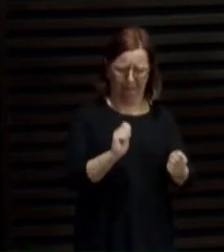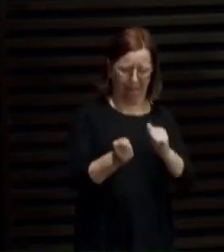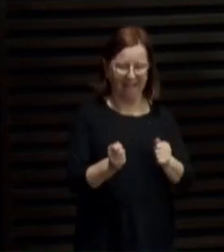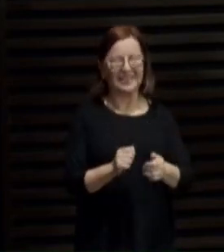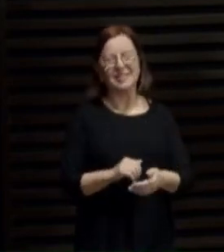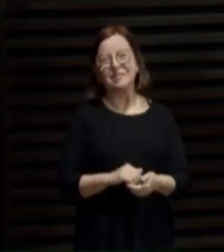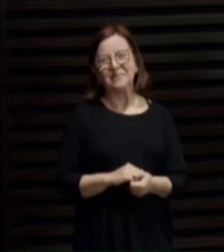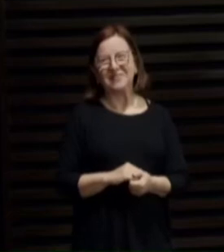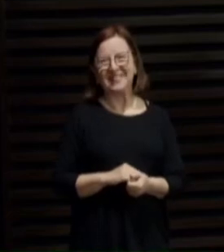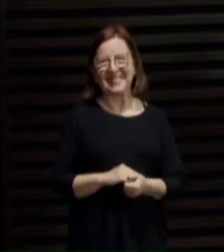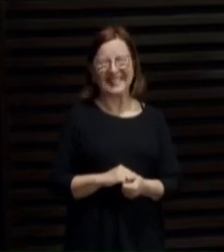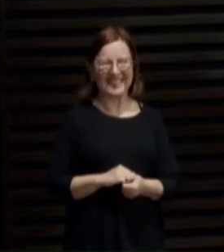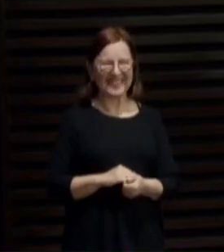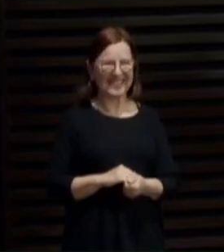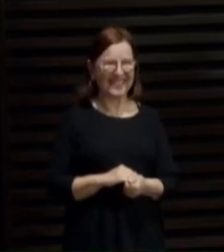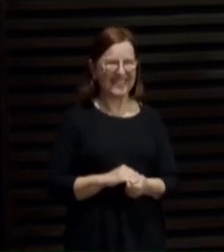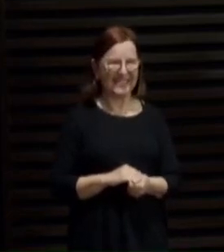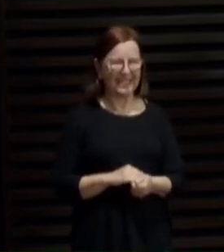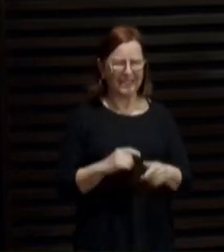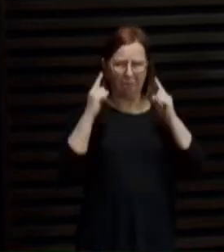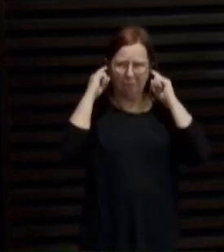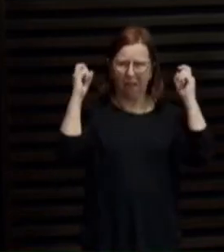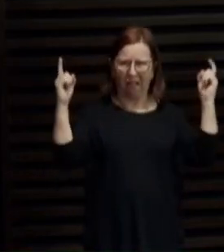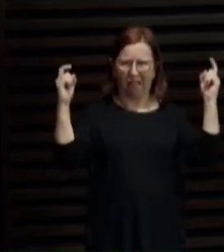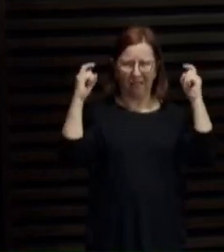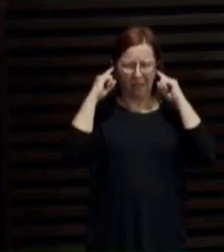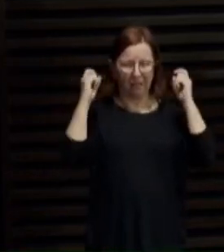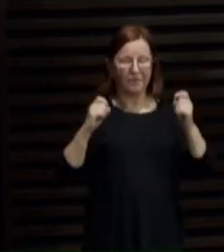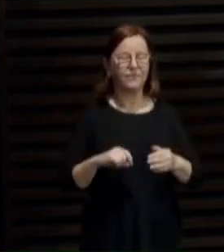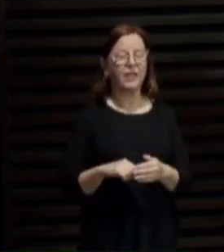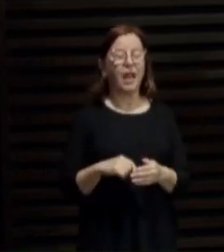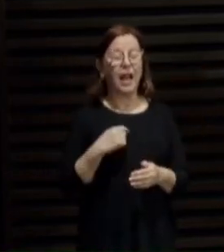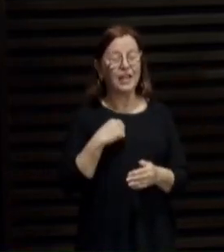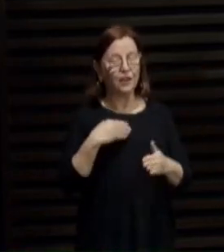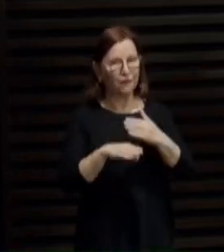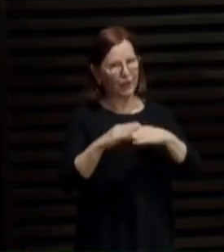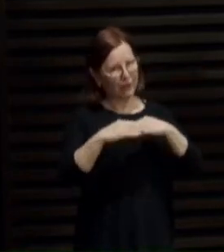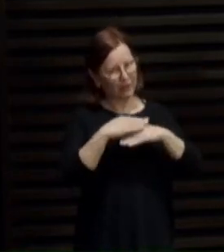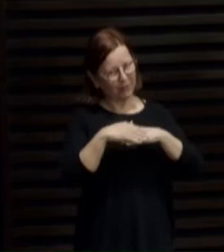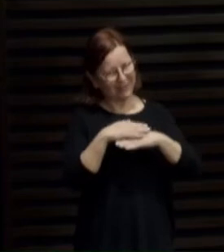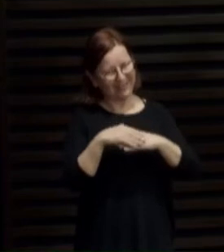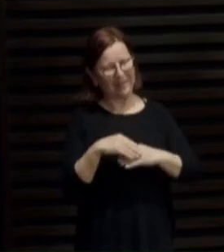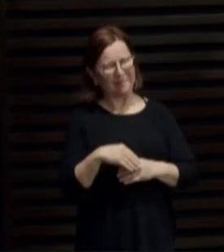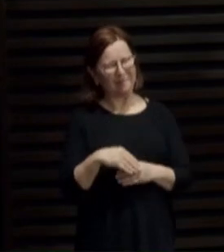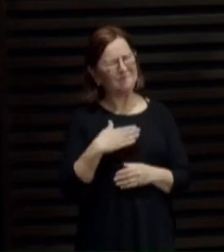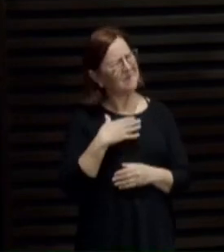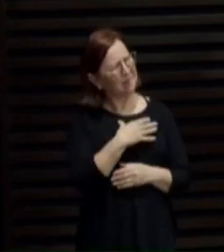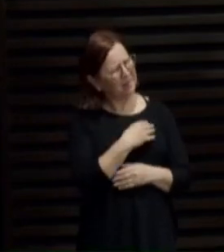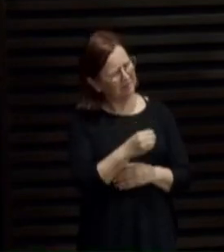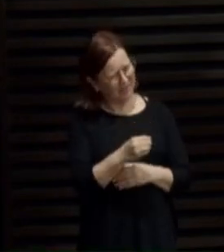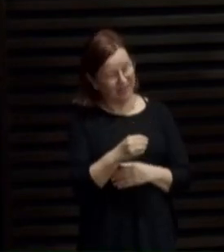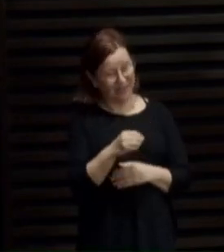e aquela coisa, aquele barulhão. Eu fui falar com eles: meu filho, o